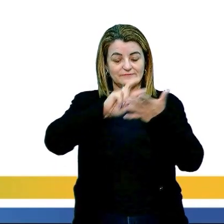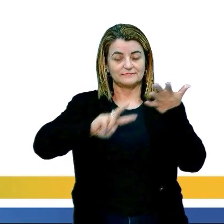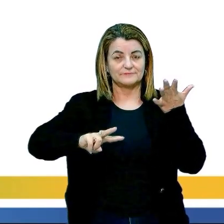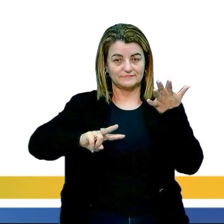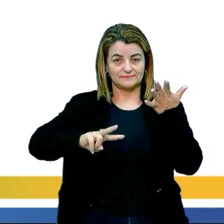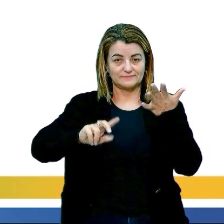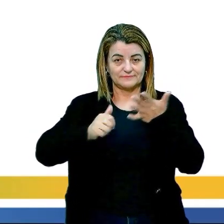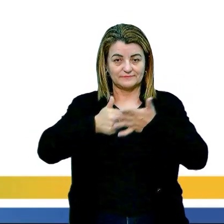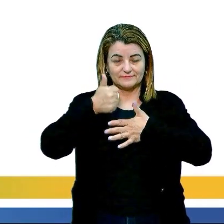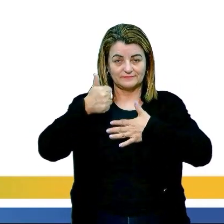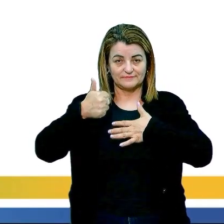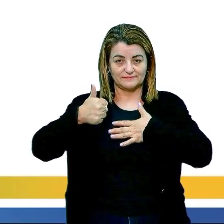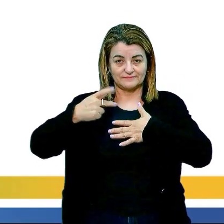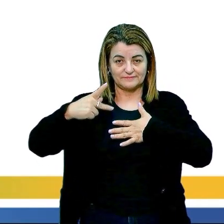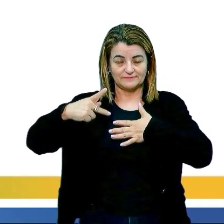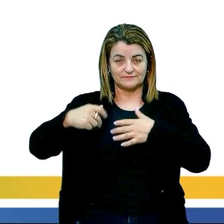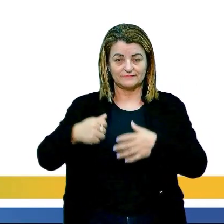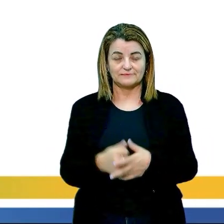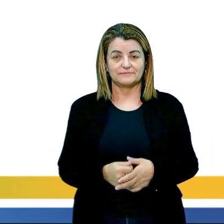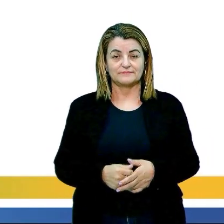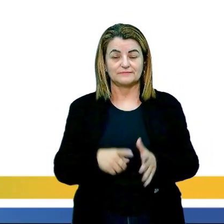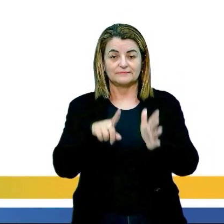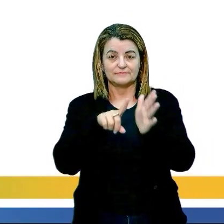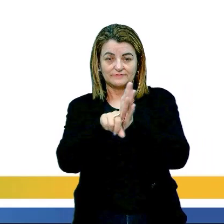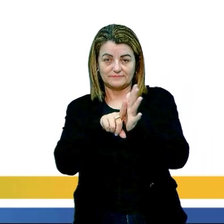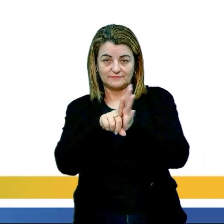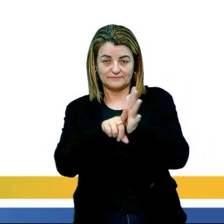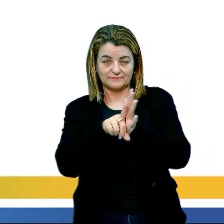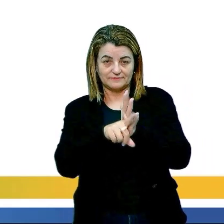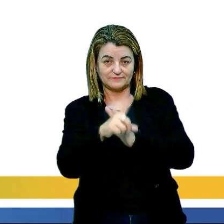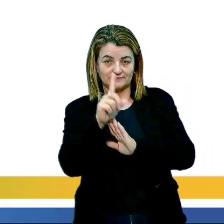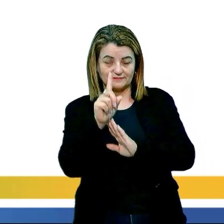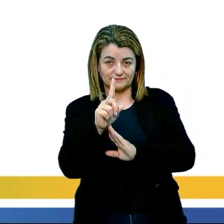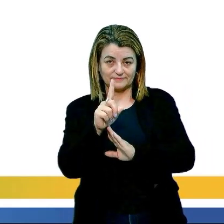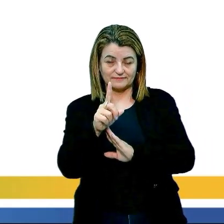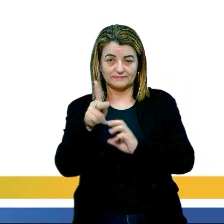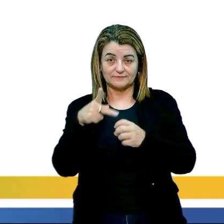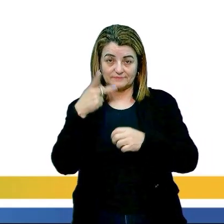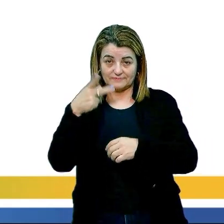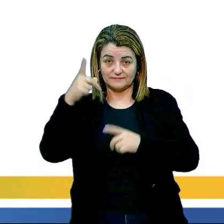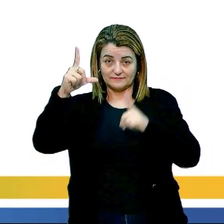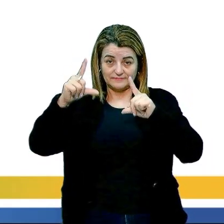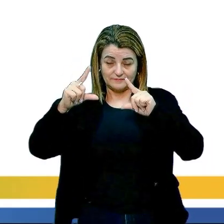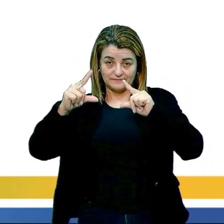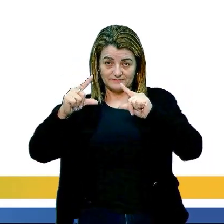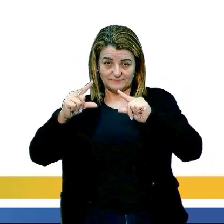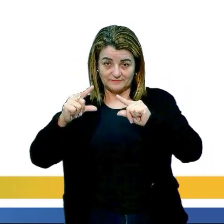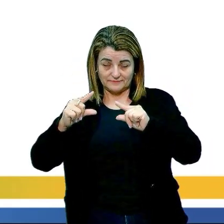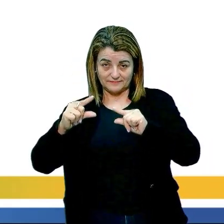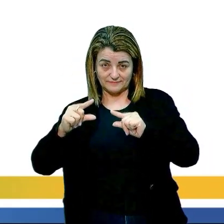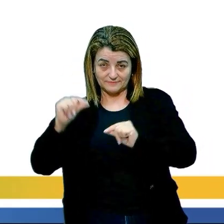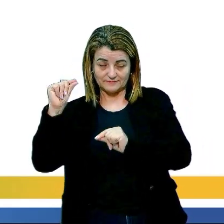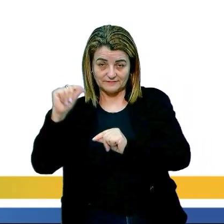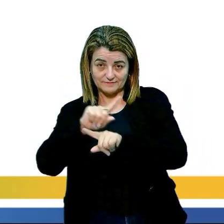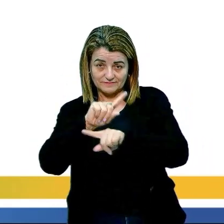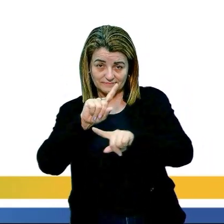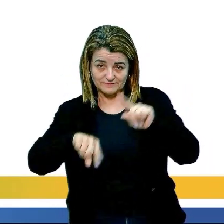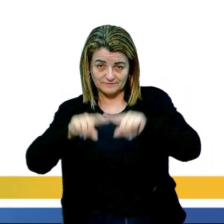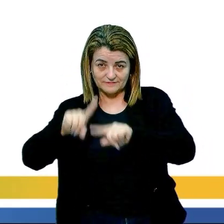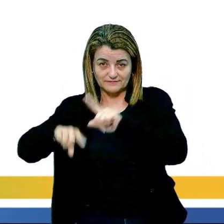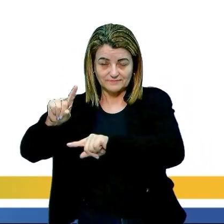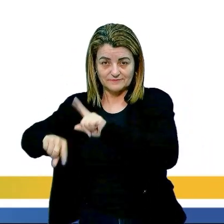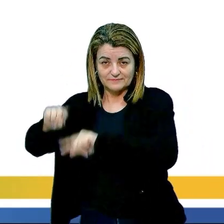a primeira. O pesquisador 1 disse que, por causa da diminuição drástica das espécies vegetais